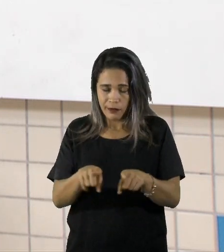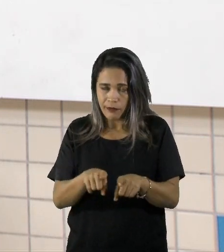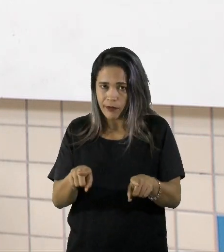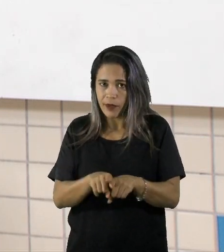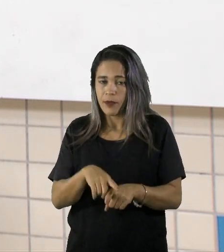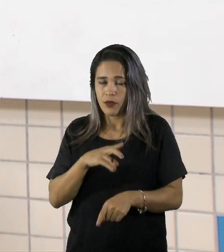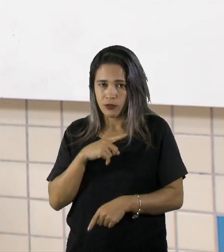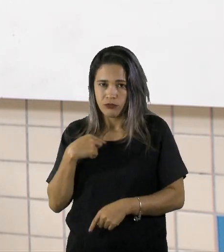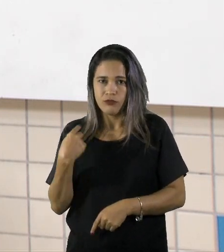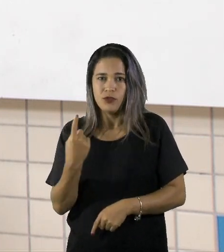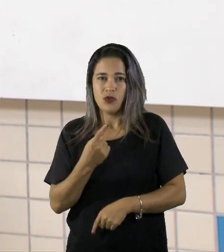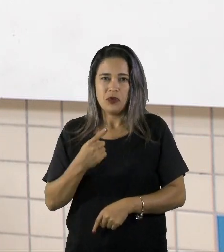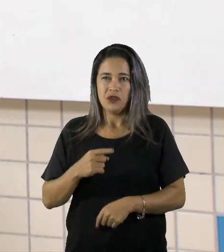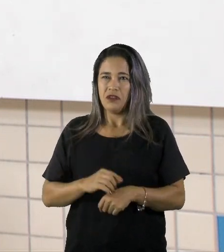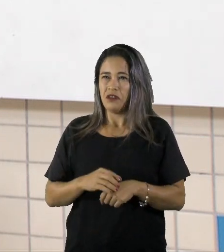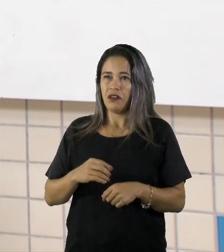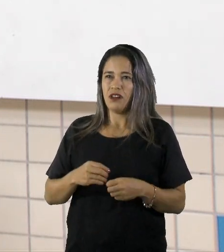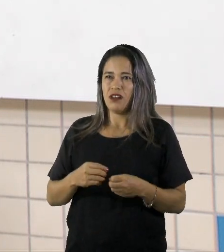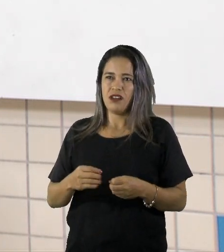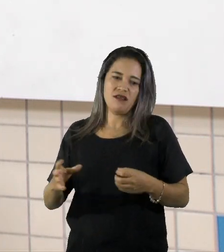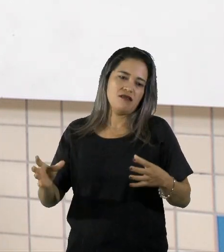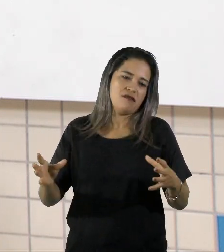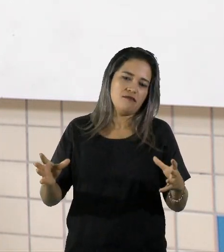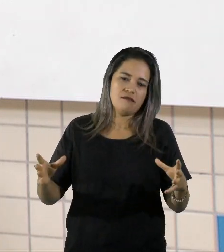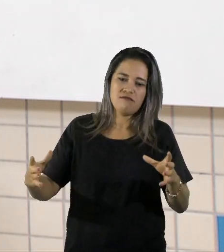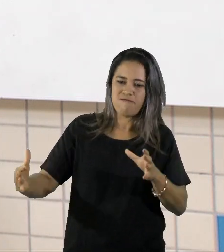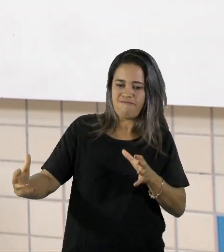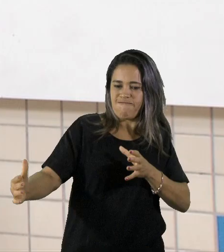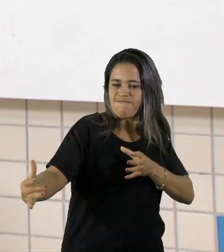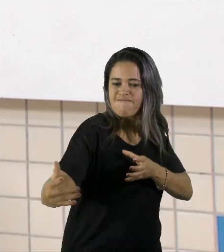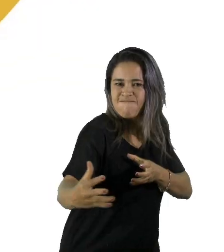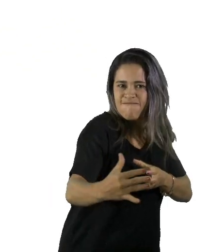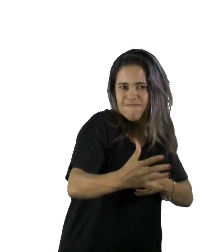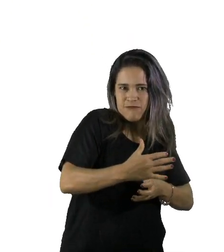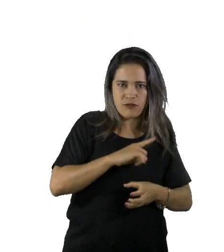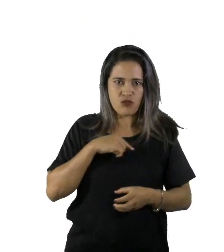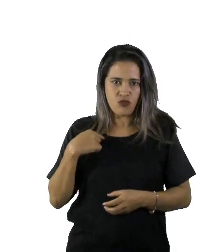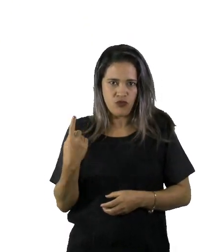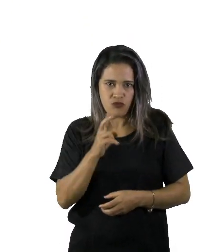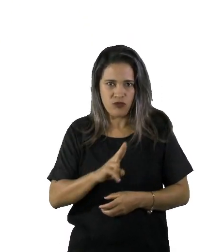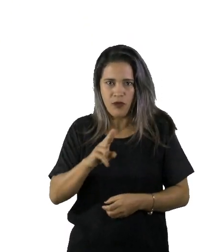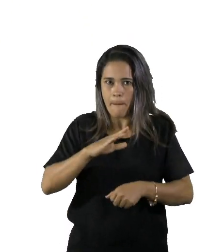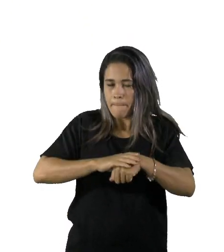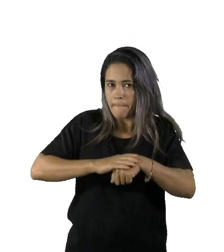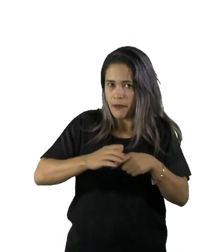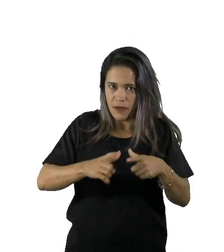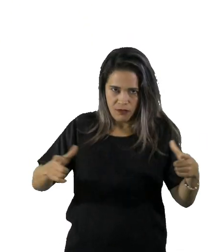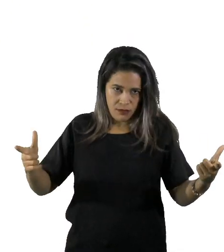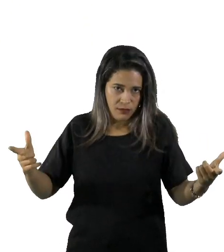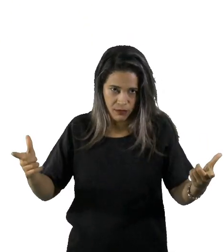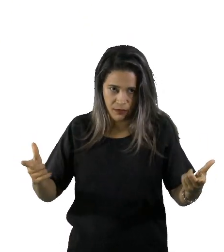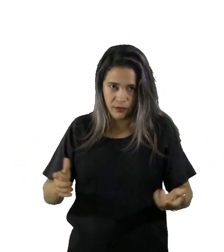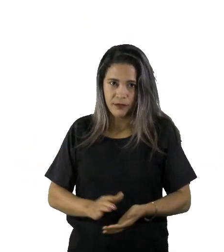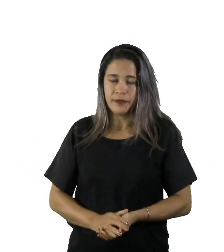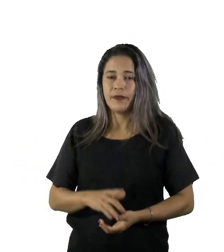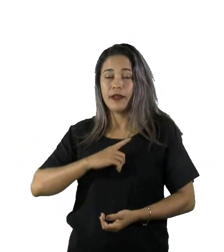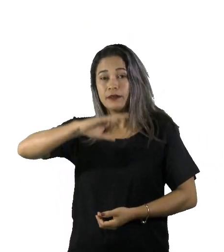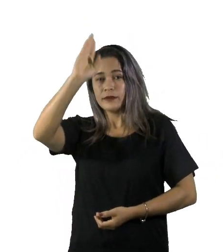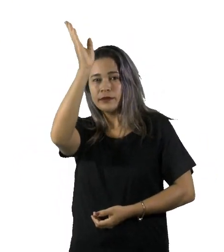nós exageramos no nosso consumo de maneira geral. No Brasil, nós